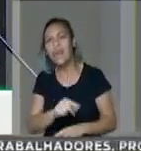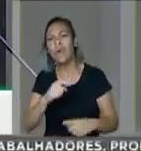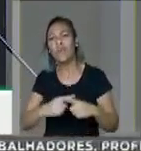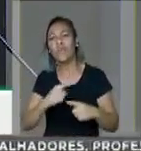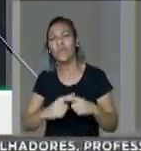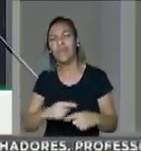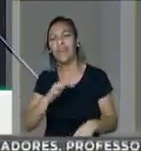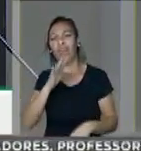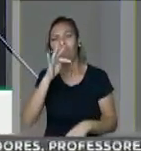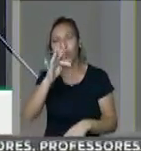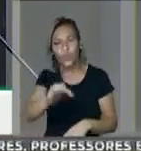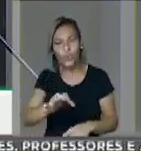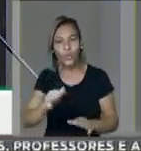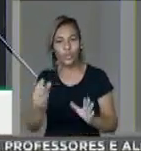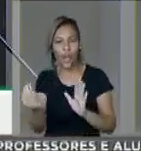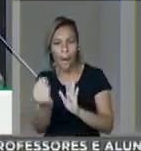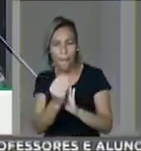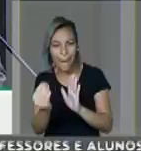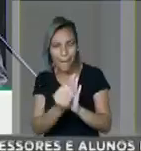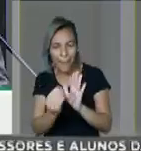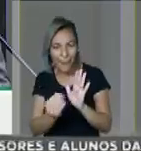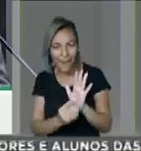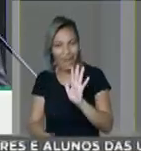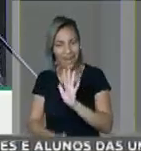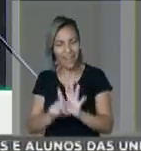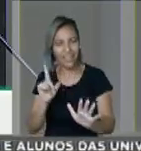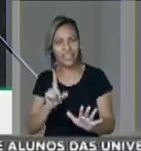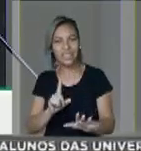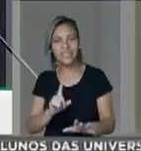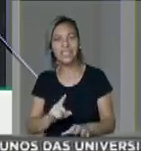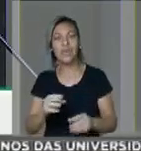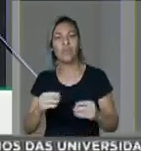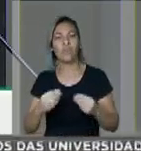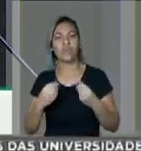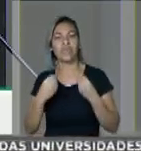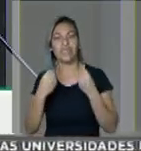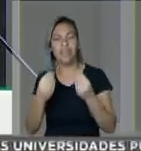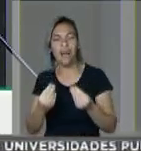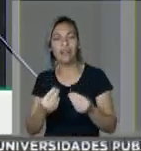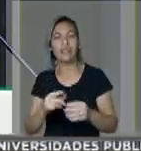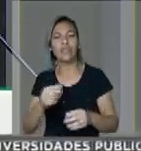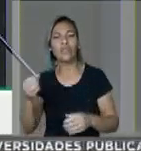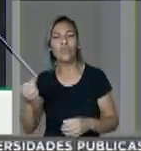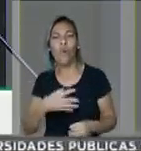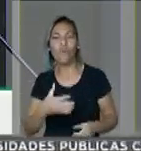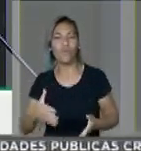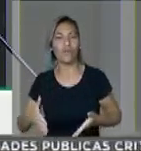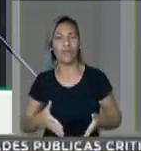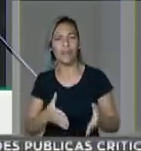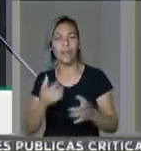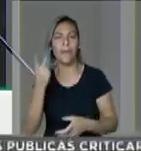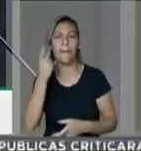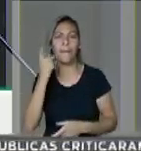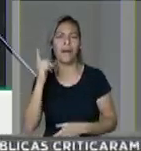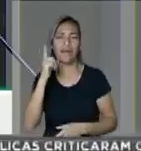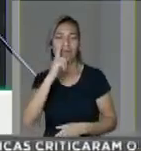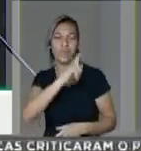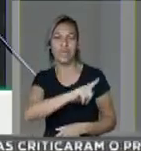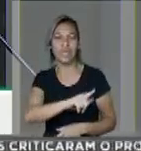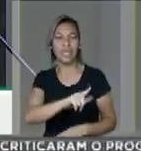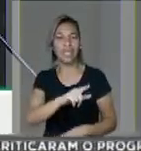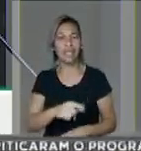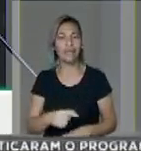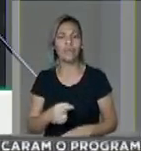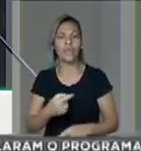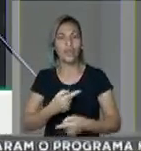solução construída por este plenário, nós possamos dar os passos seguintes para conseguirmos